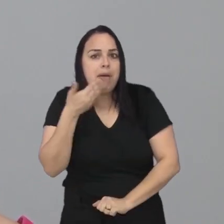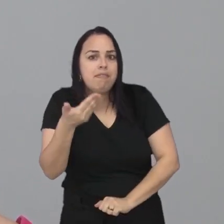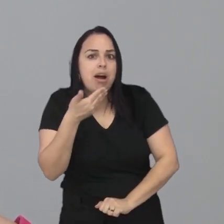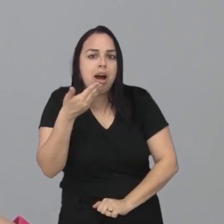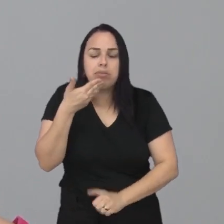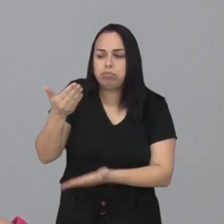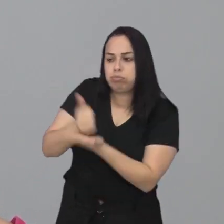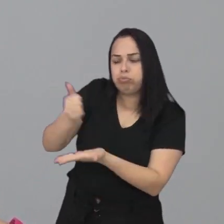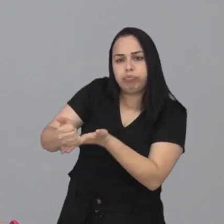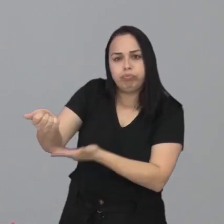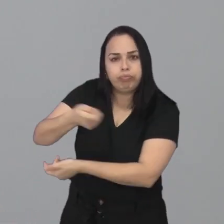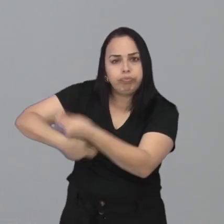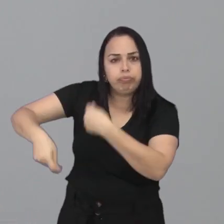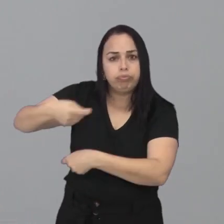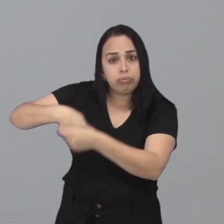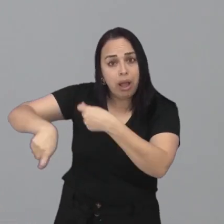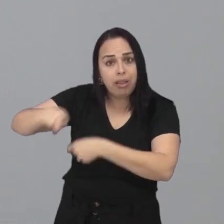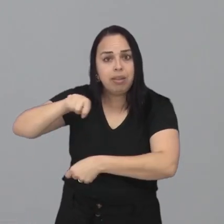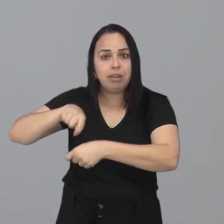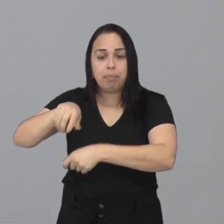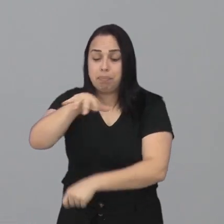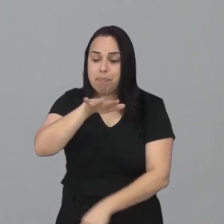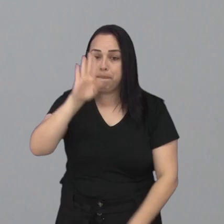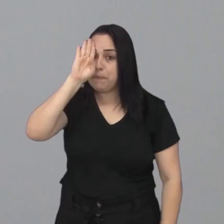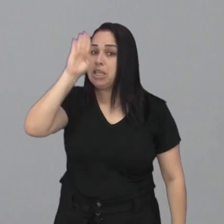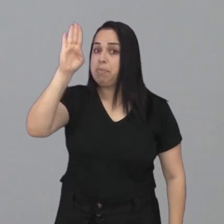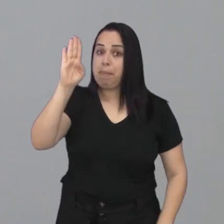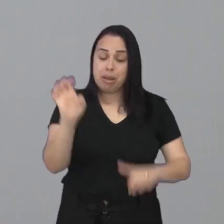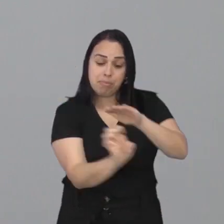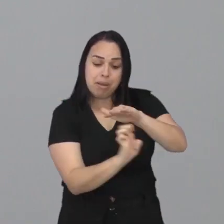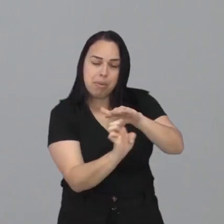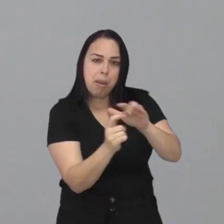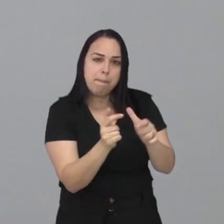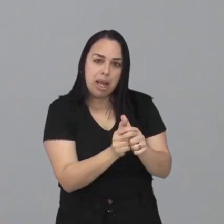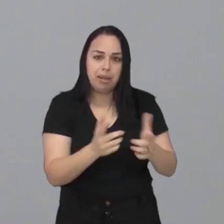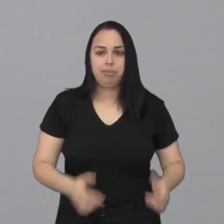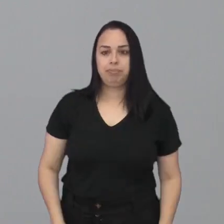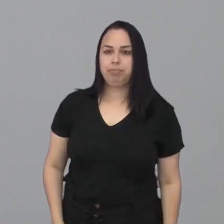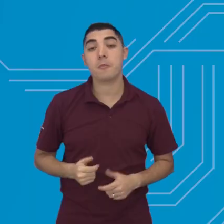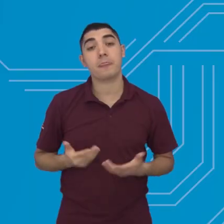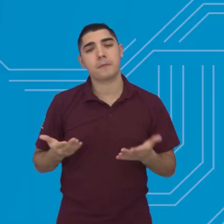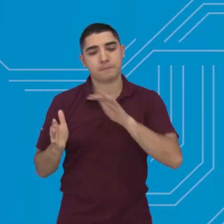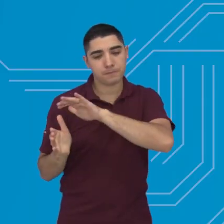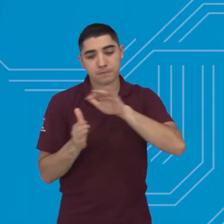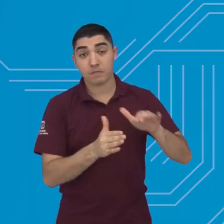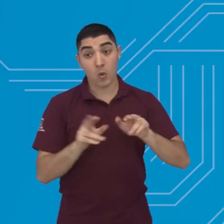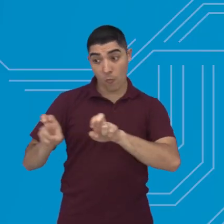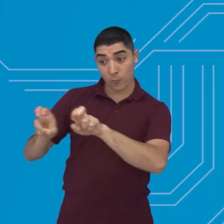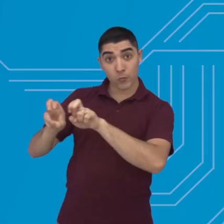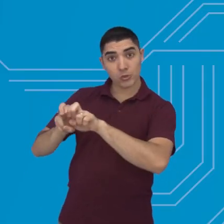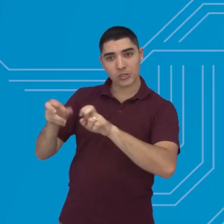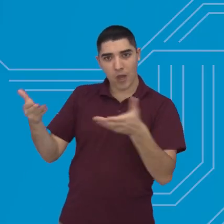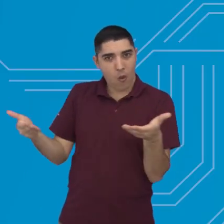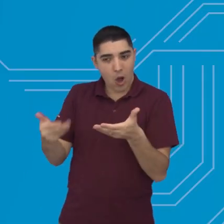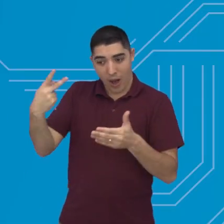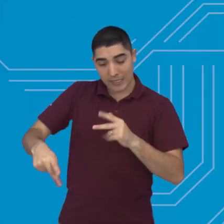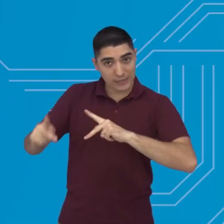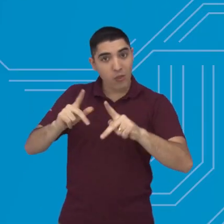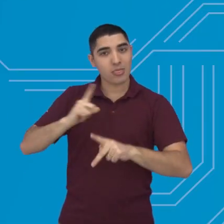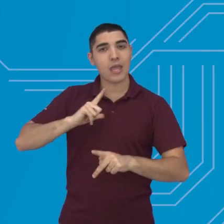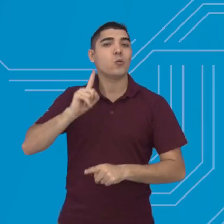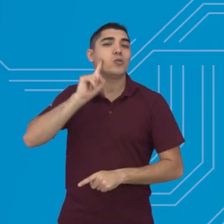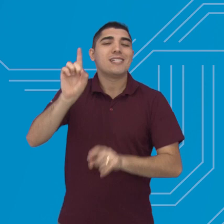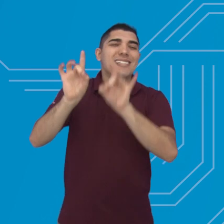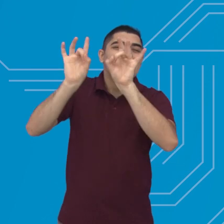facilitar para o mercado, principalmente no setor de micro e pequenas empresas. E o futsal aqui em São José agora tem uma